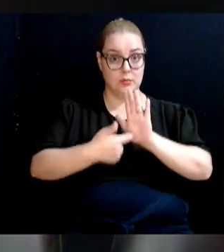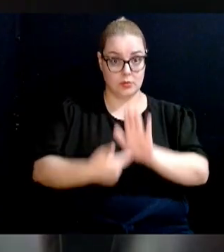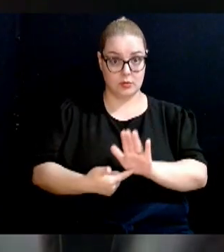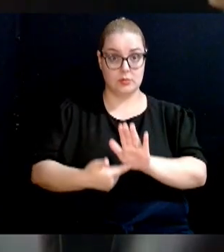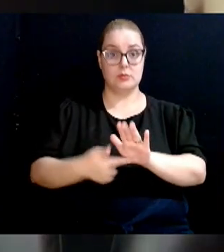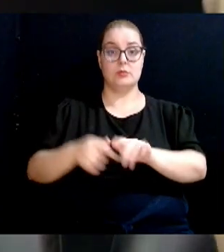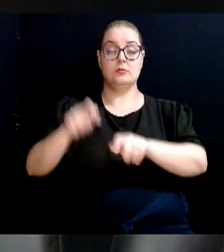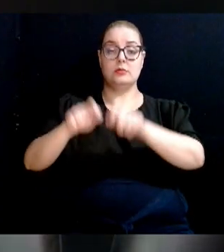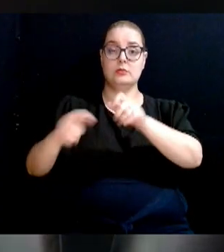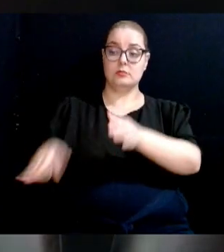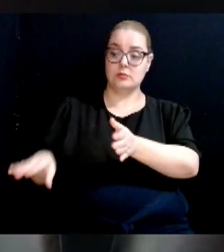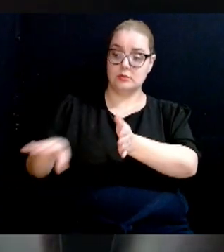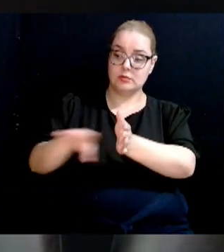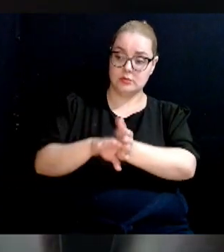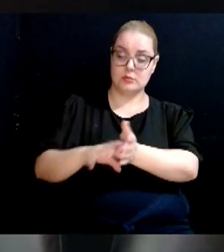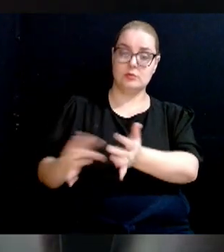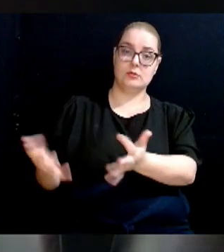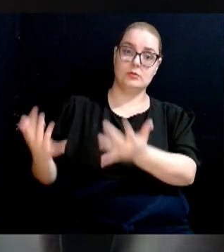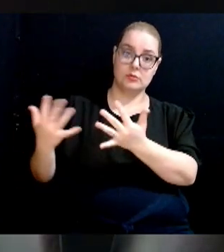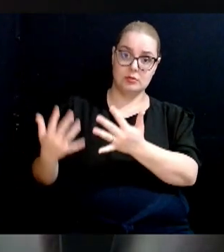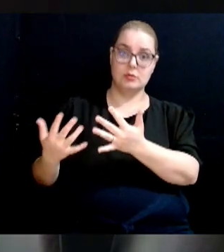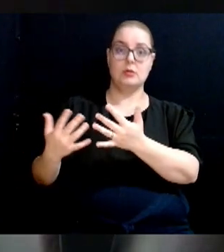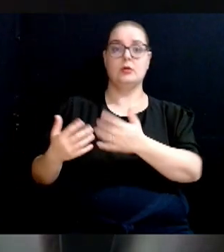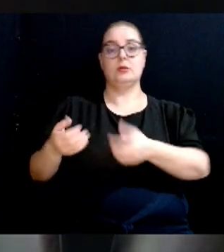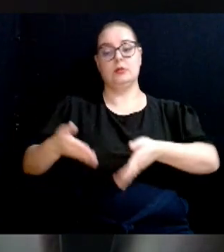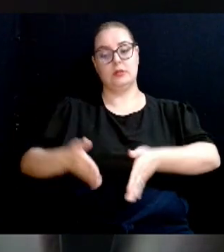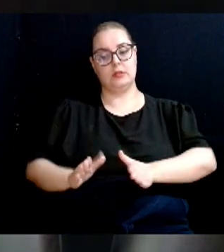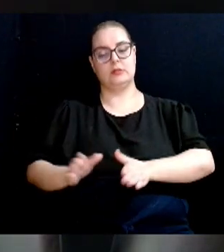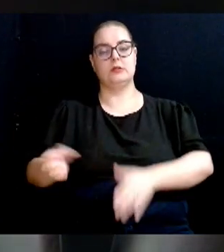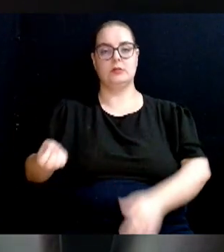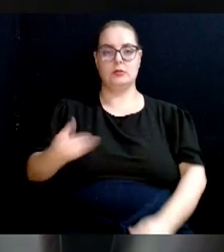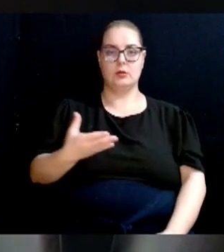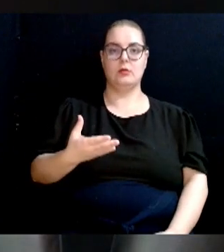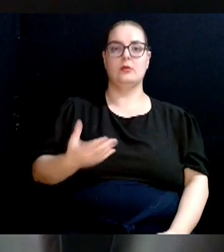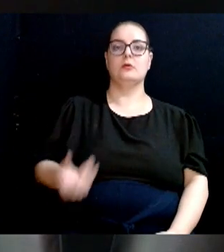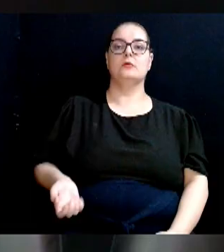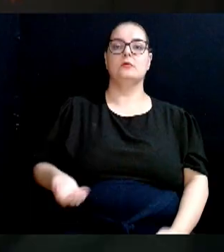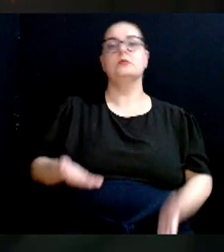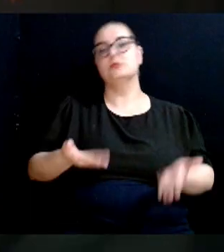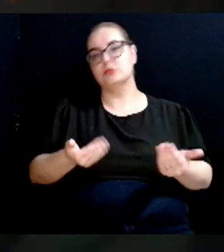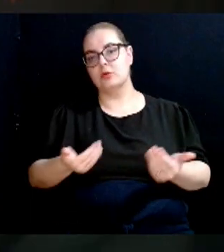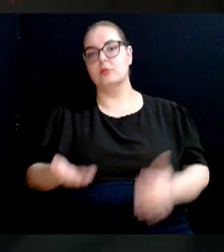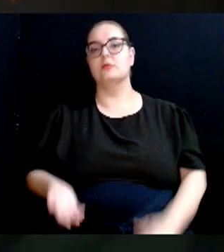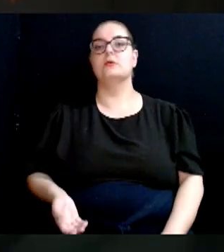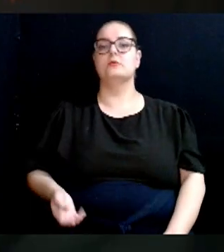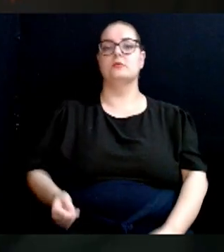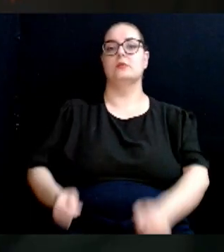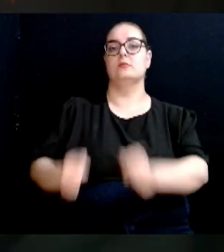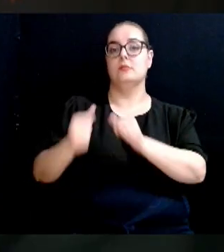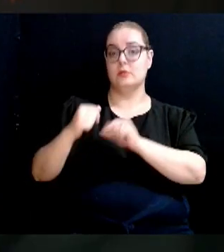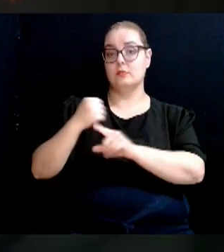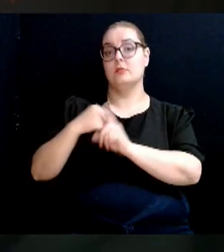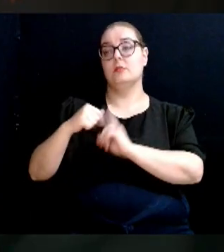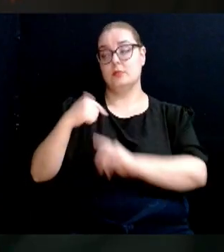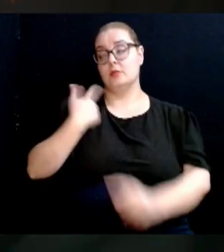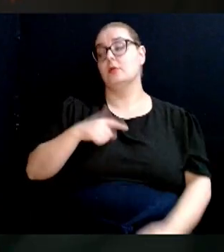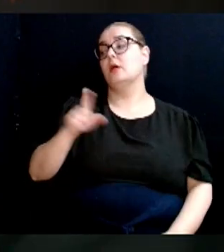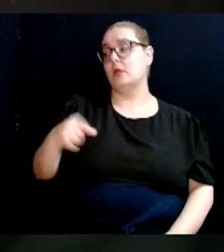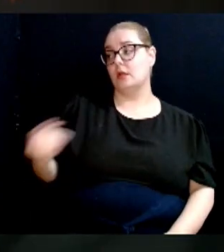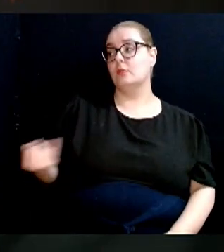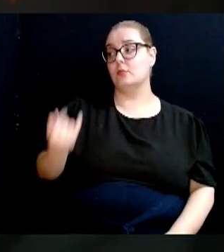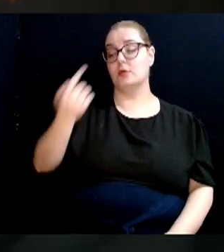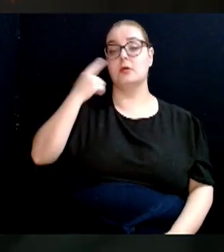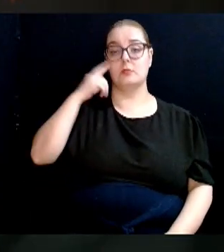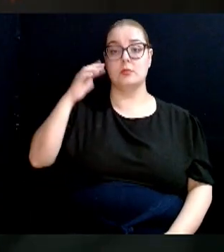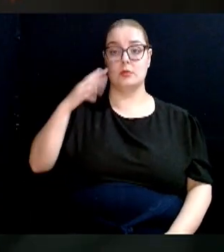vierem que isso só vai trazer benefícios para a nossa sociedade. É interessante a gente pensar na nossa